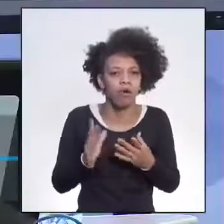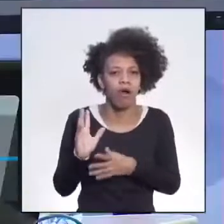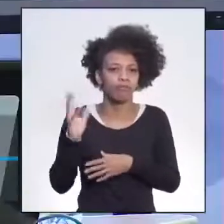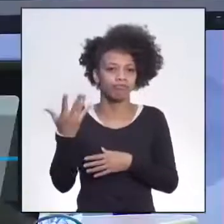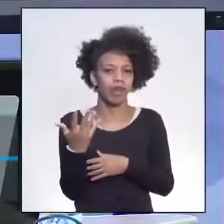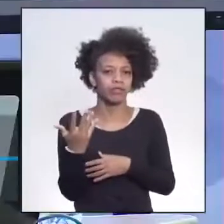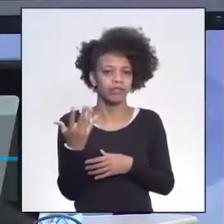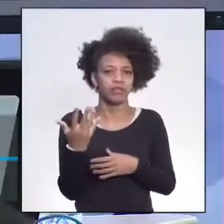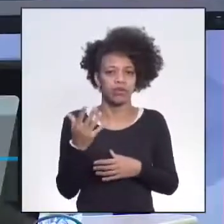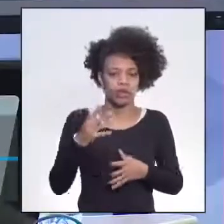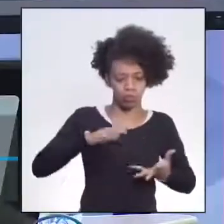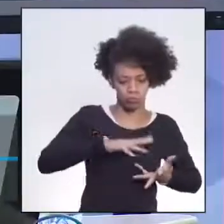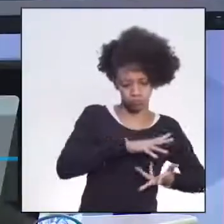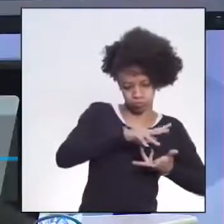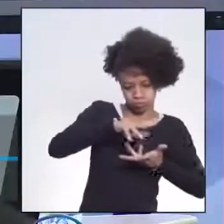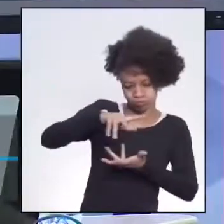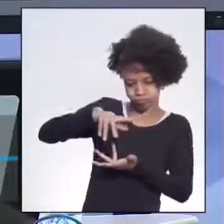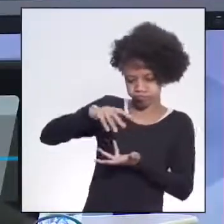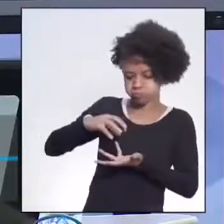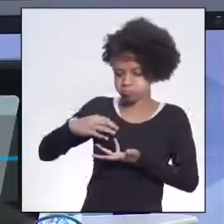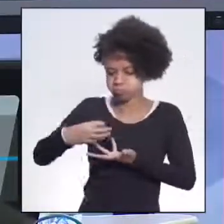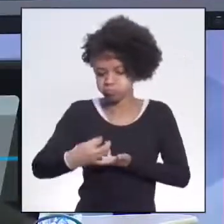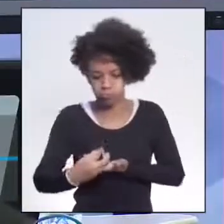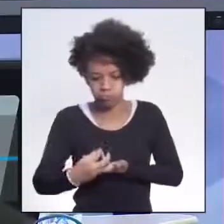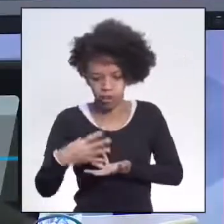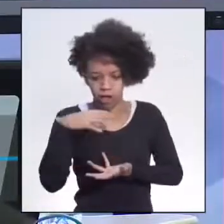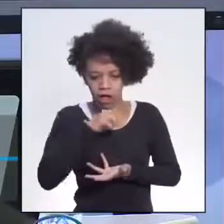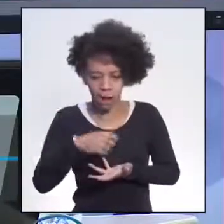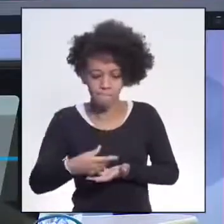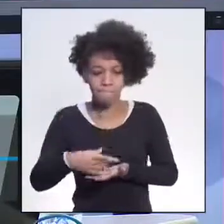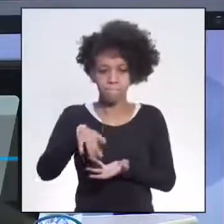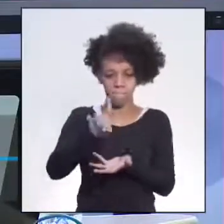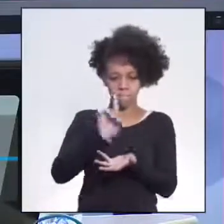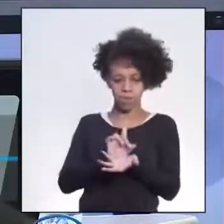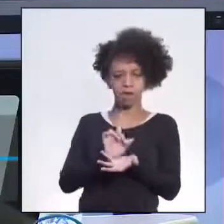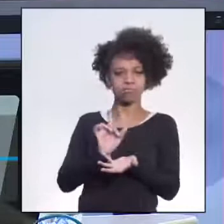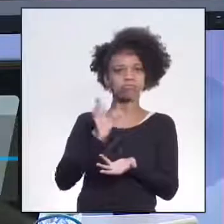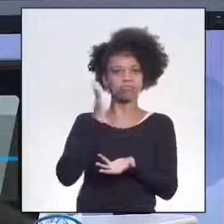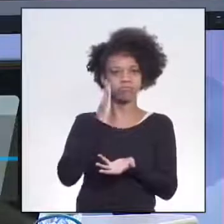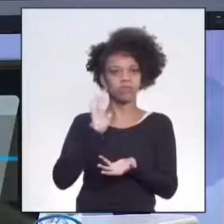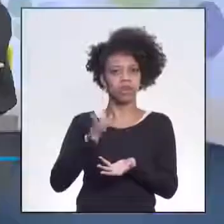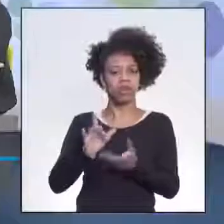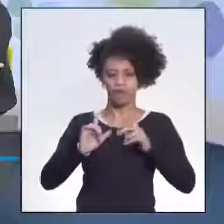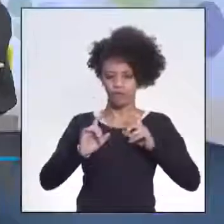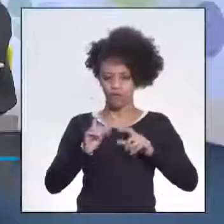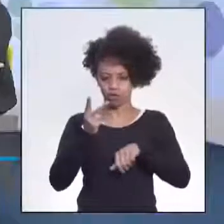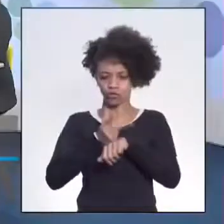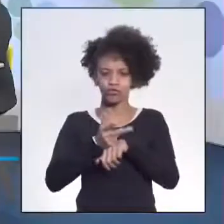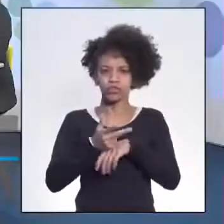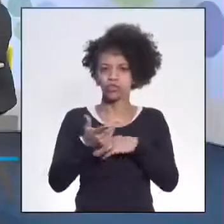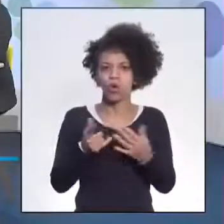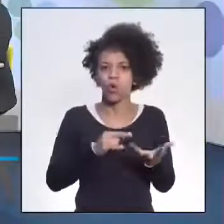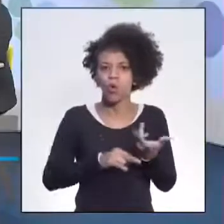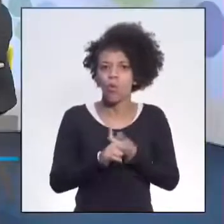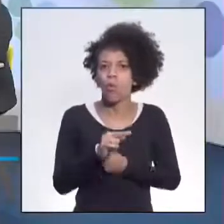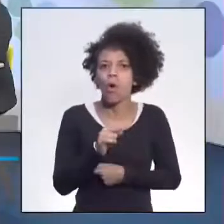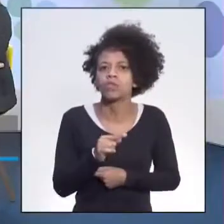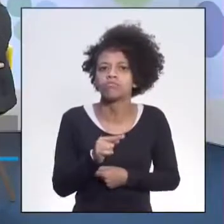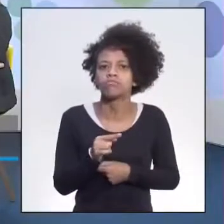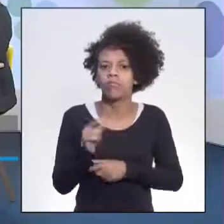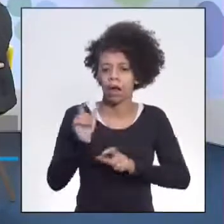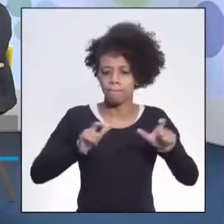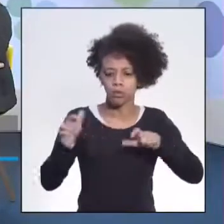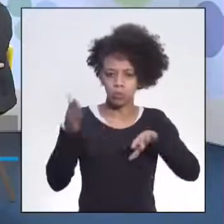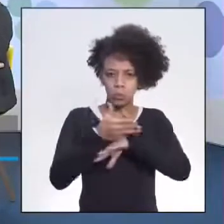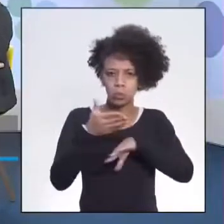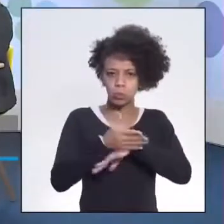em outro lado do mundo, em poucos minutos depois eu já tenho foto, eu já tenho vídeo, eu já tenho informação, quantas pessoas estavam envolvidas,